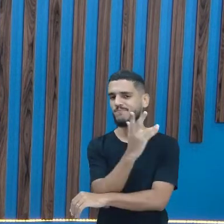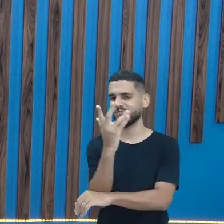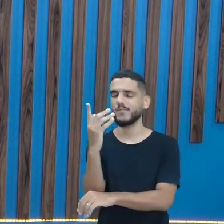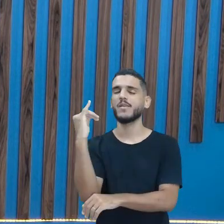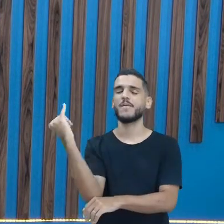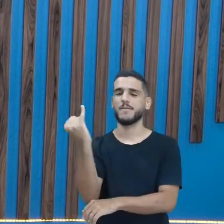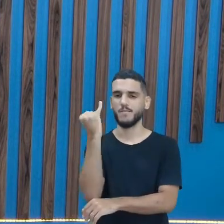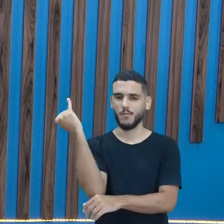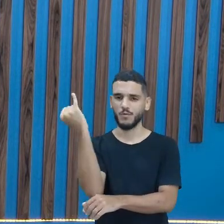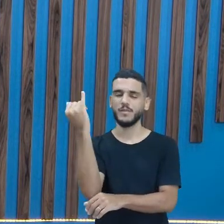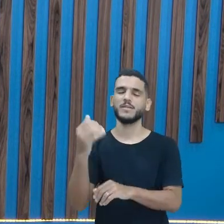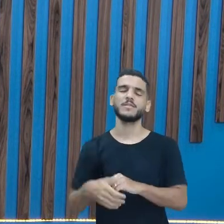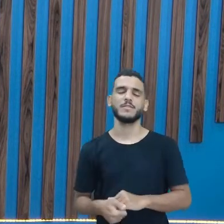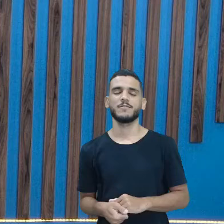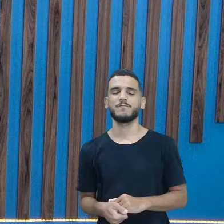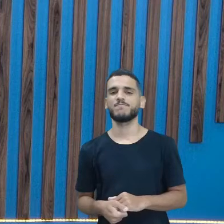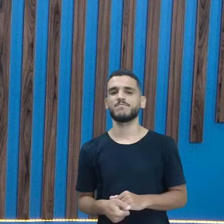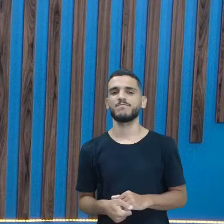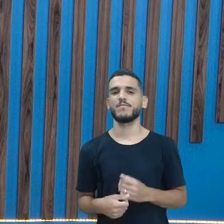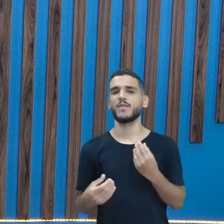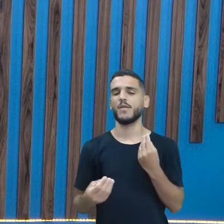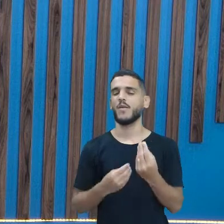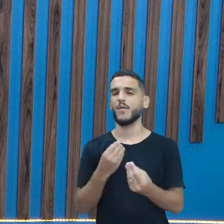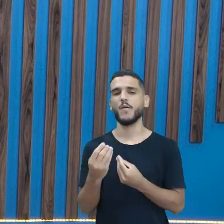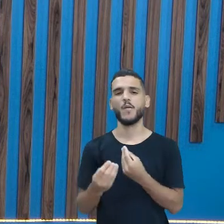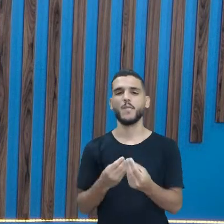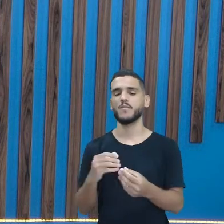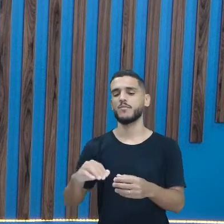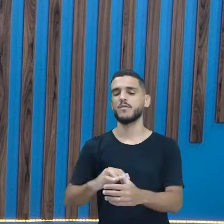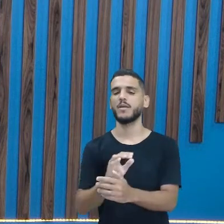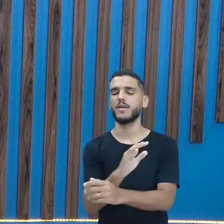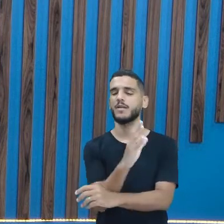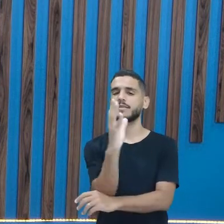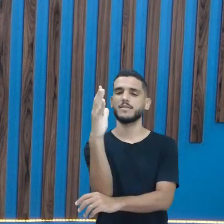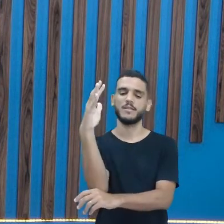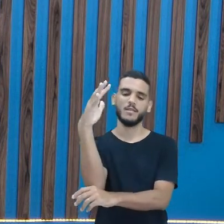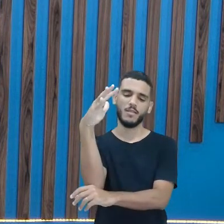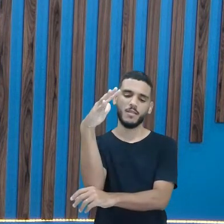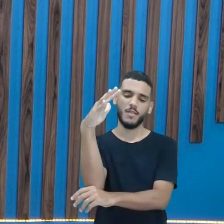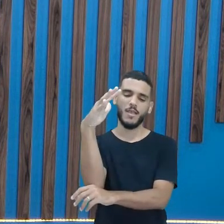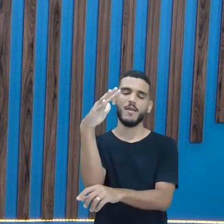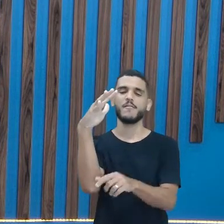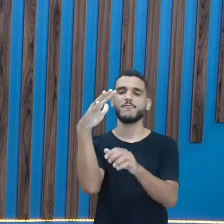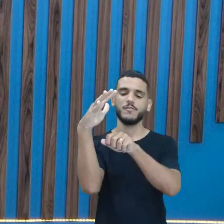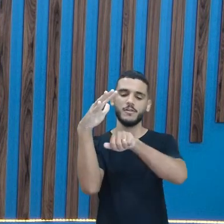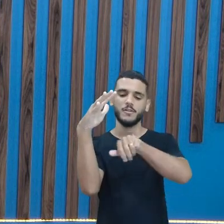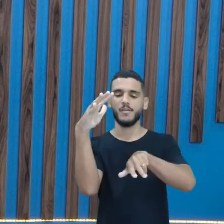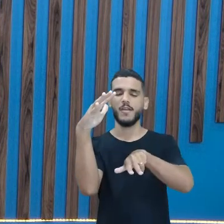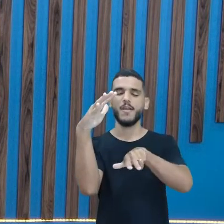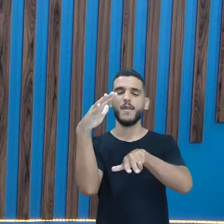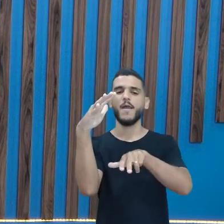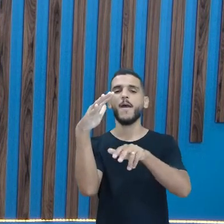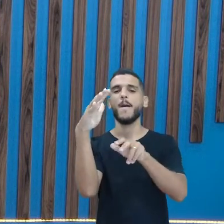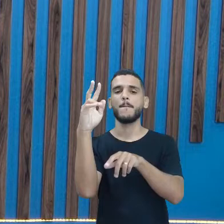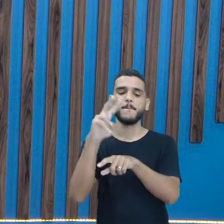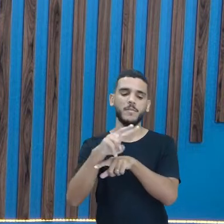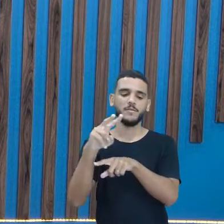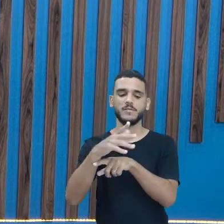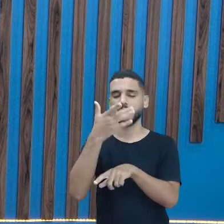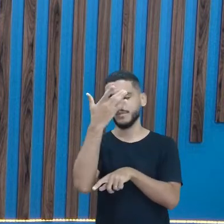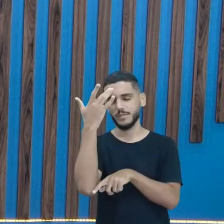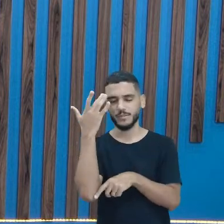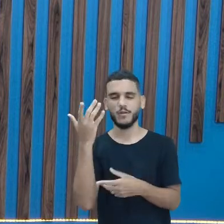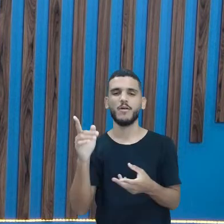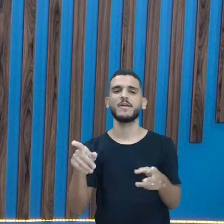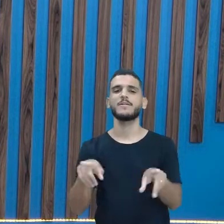questão a sombra das árvores, né? O clima que fica mais agradável graças à